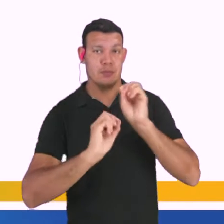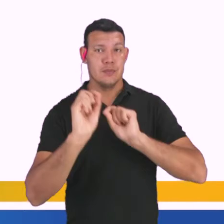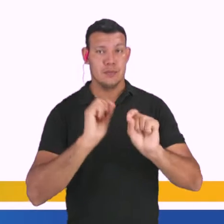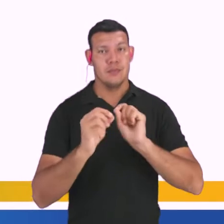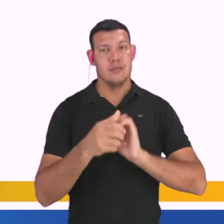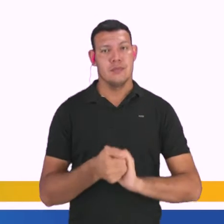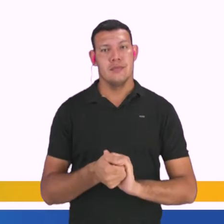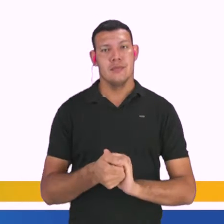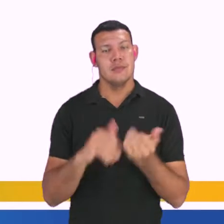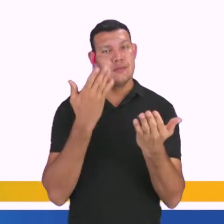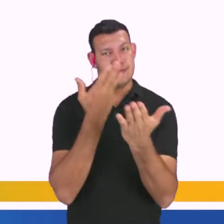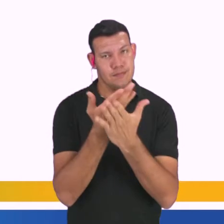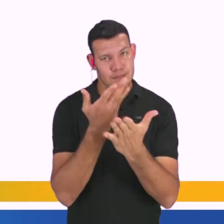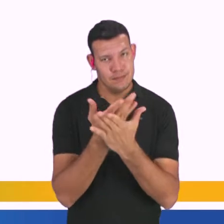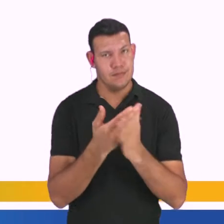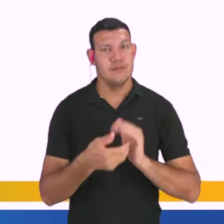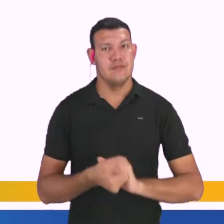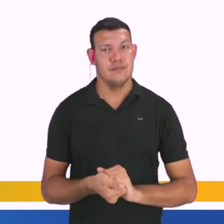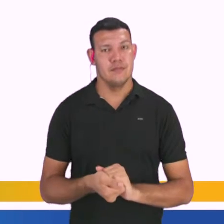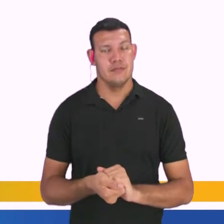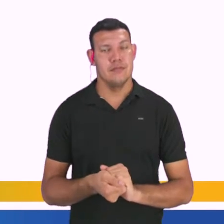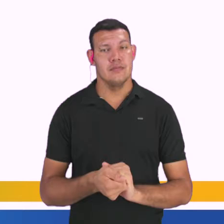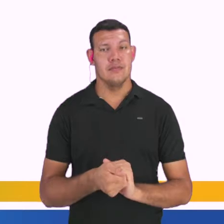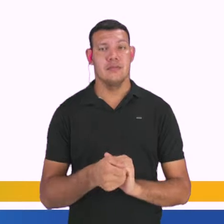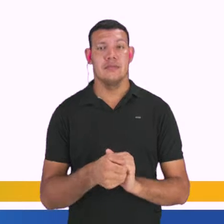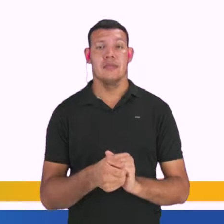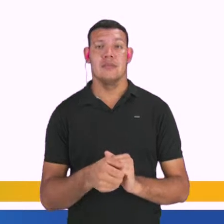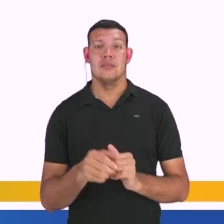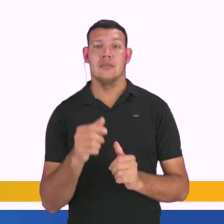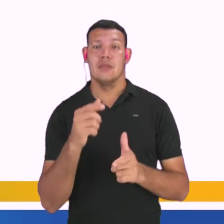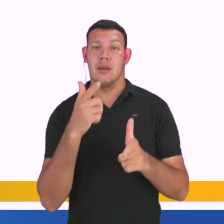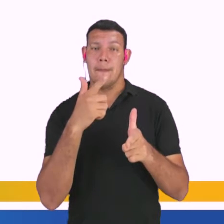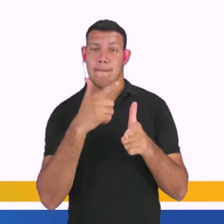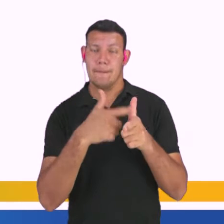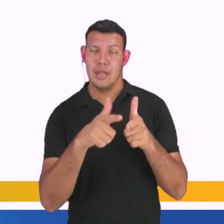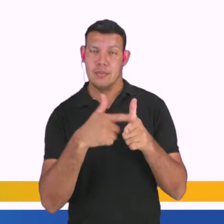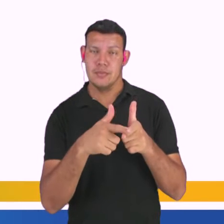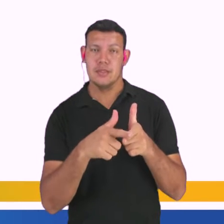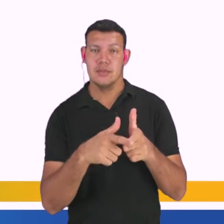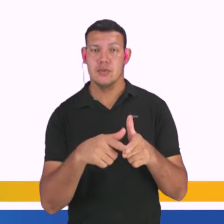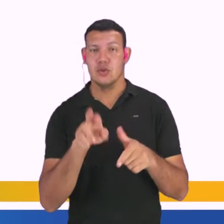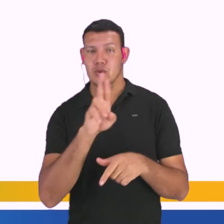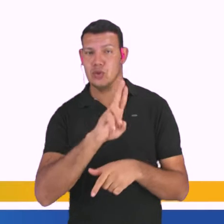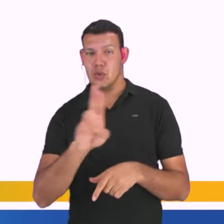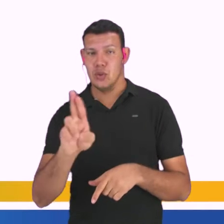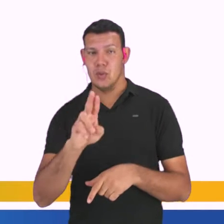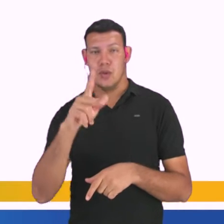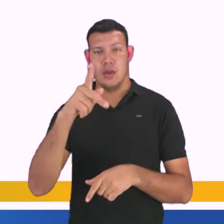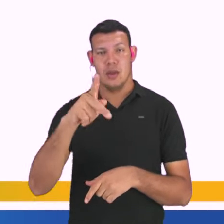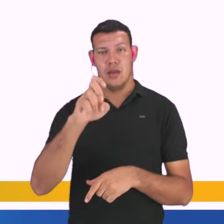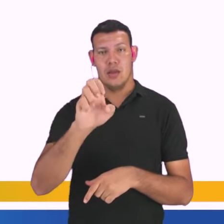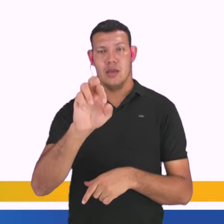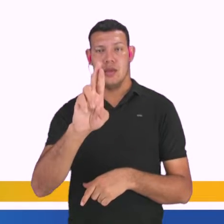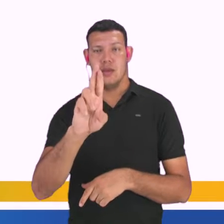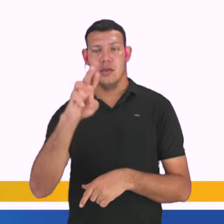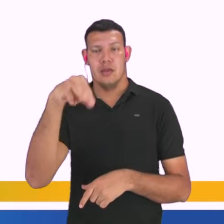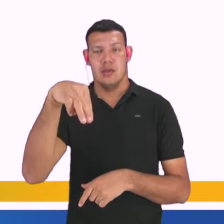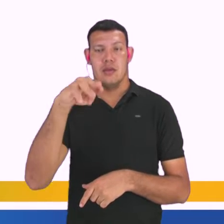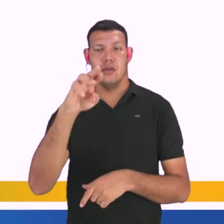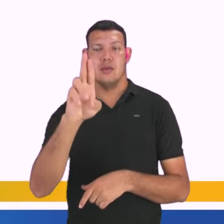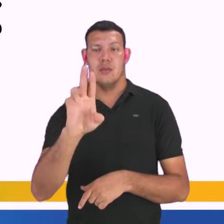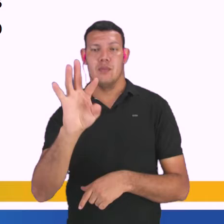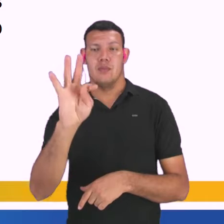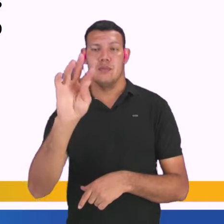quando nós trabalhamos situações de permutação tudo bem e o experimento